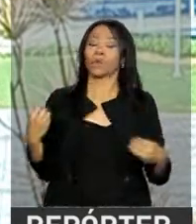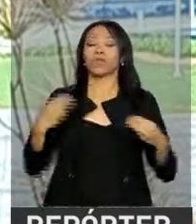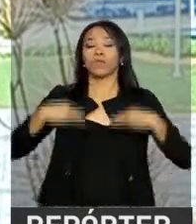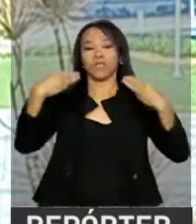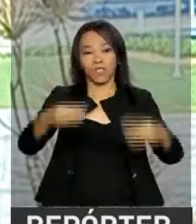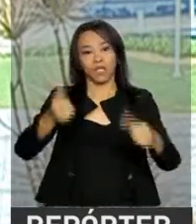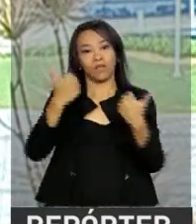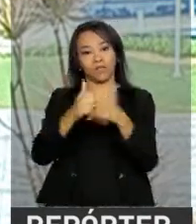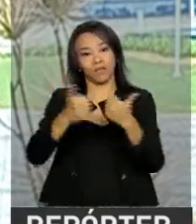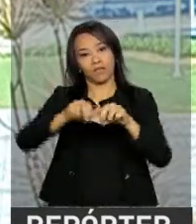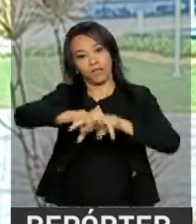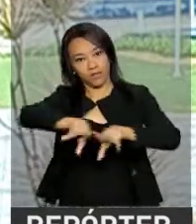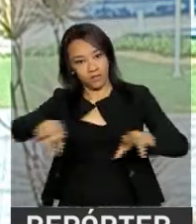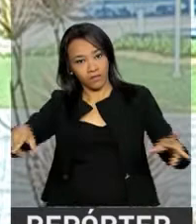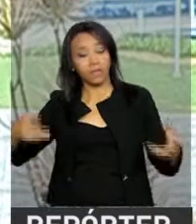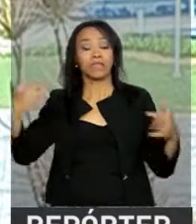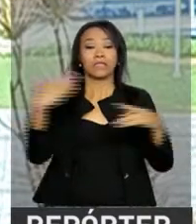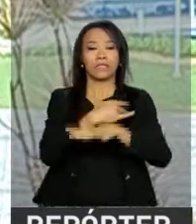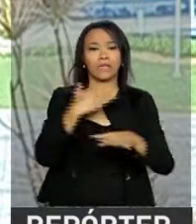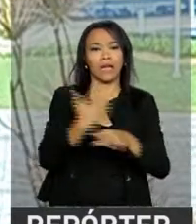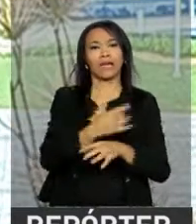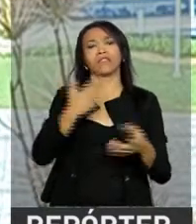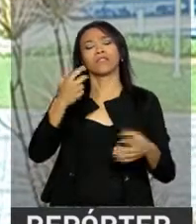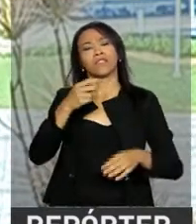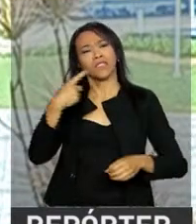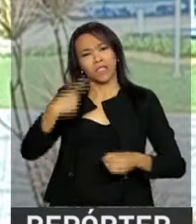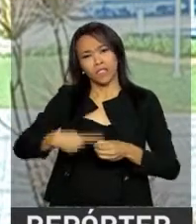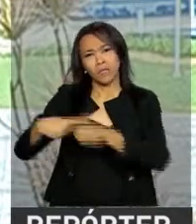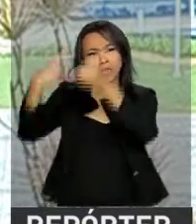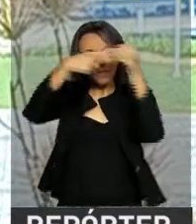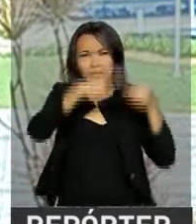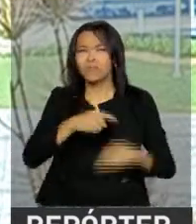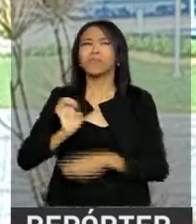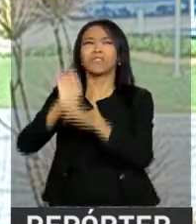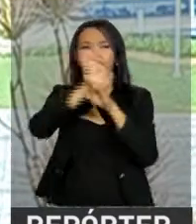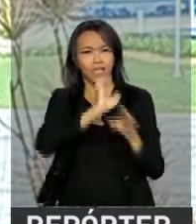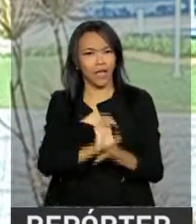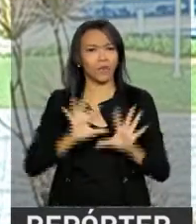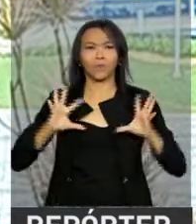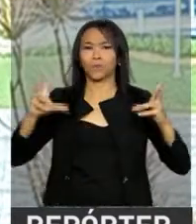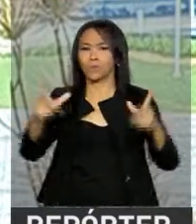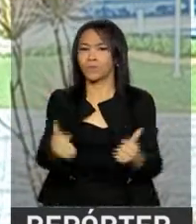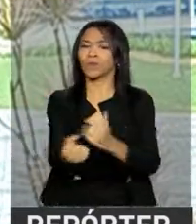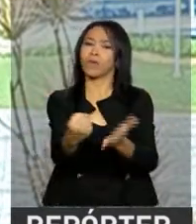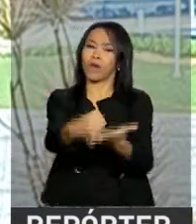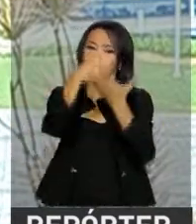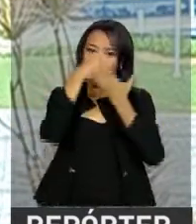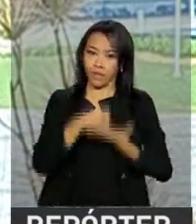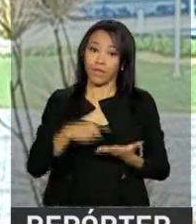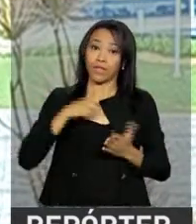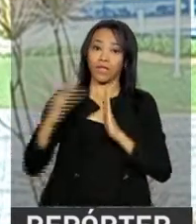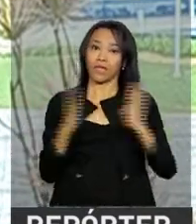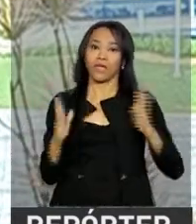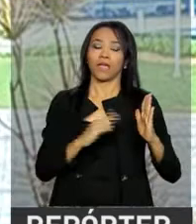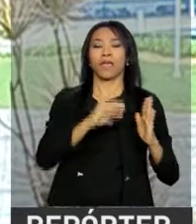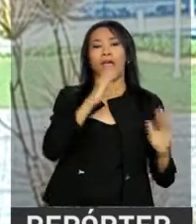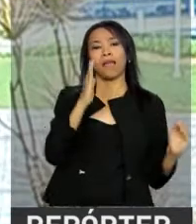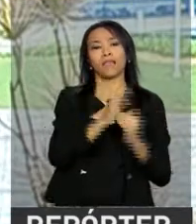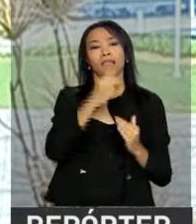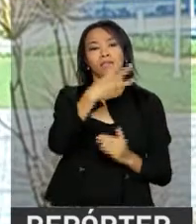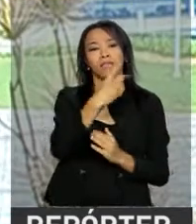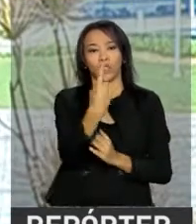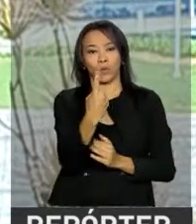e órgãos municipais e estaduais a operação terá duas fases até 31 de janeiro